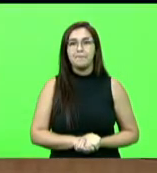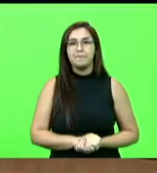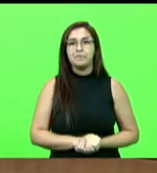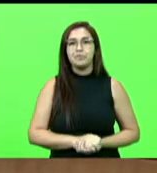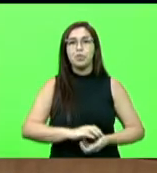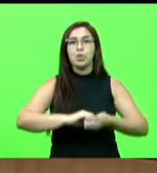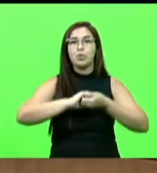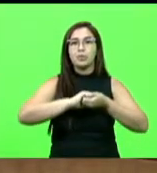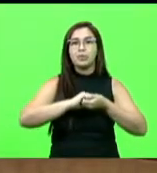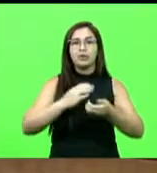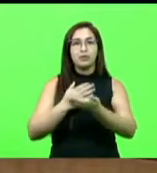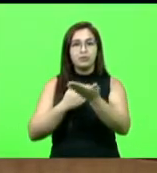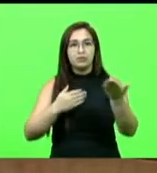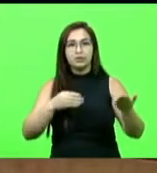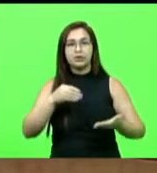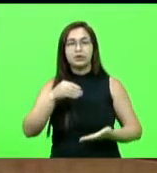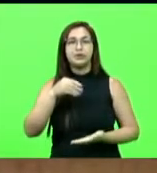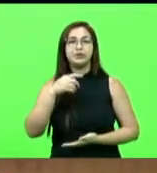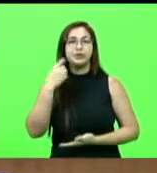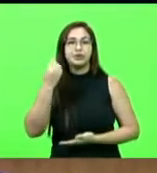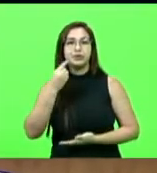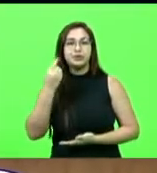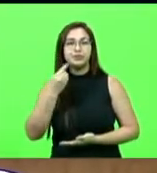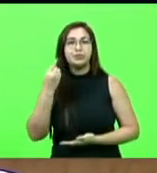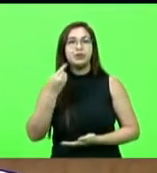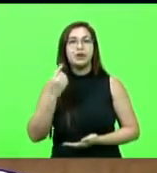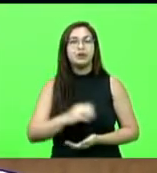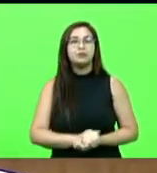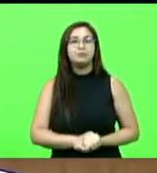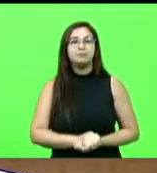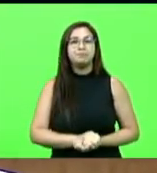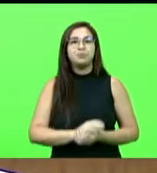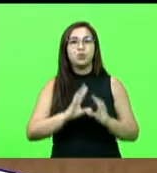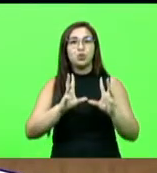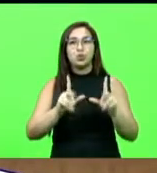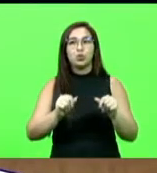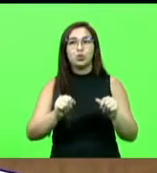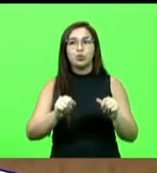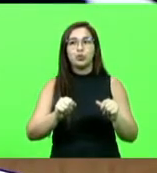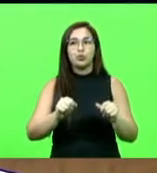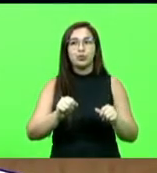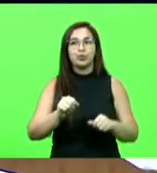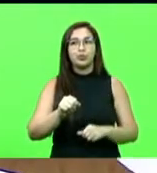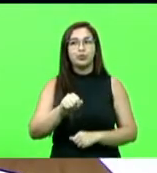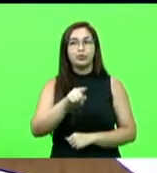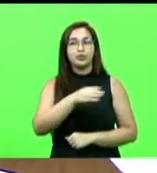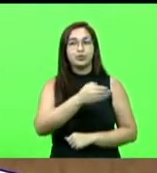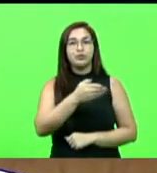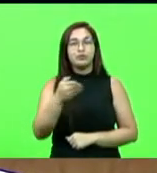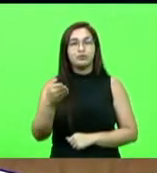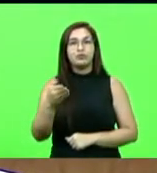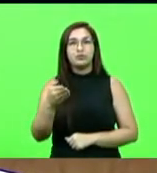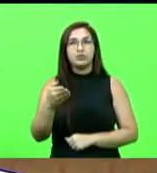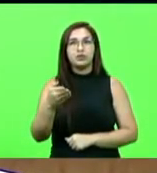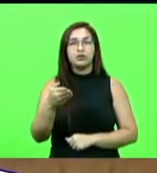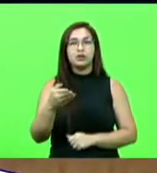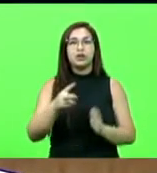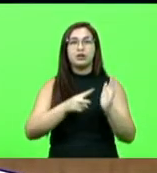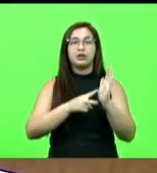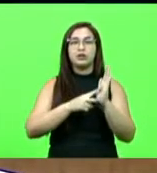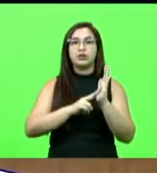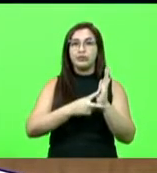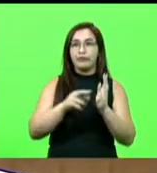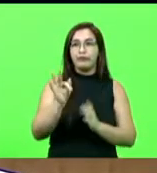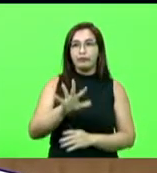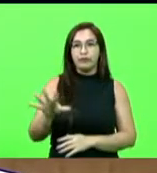colegas deputados, deputadas, e especialmente aqui todos os dirigentes sindicais e dirigentes das federações